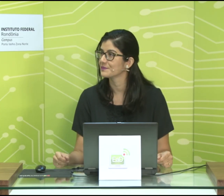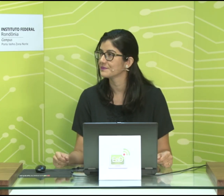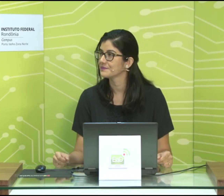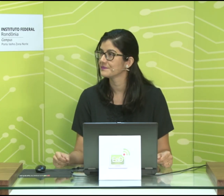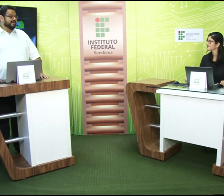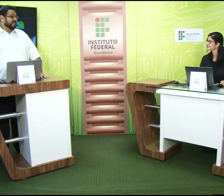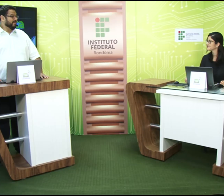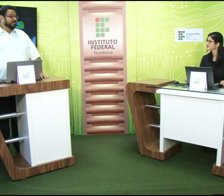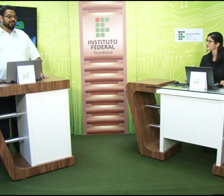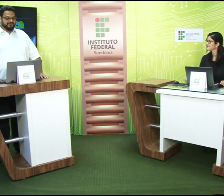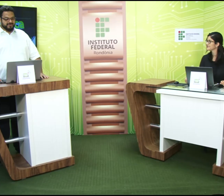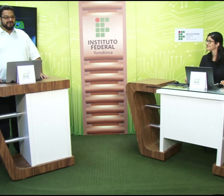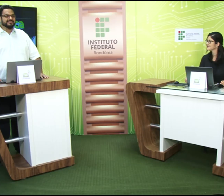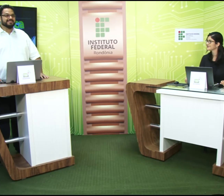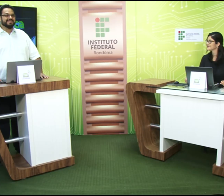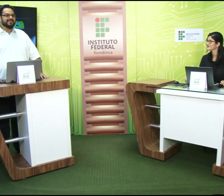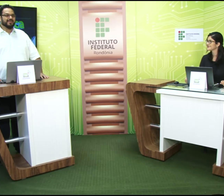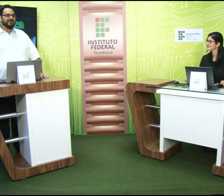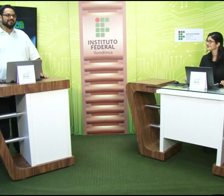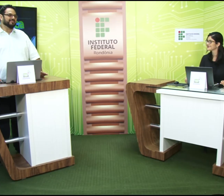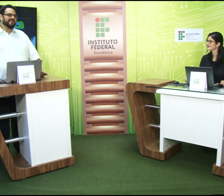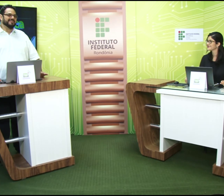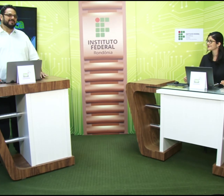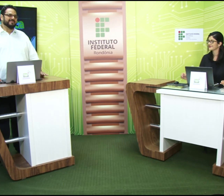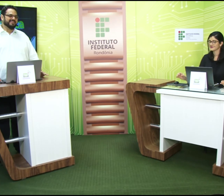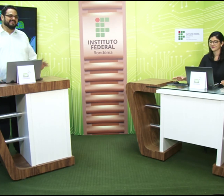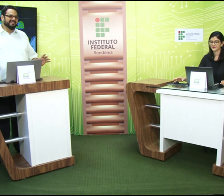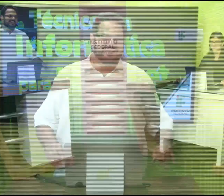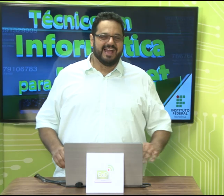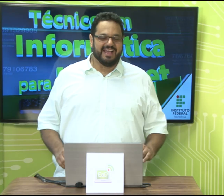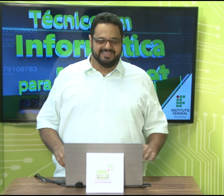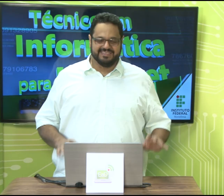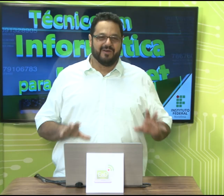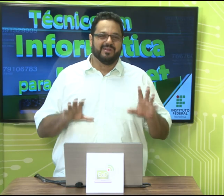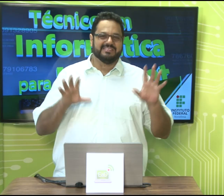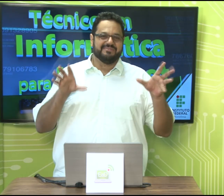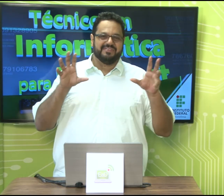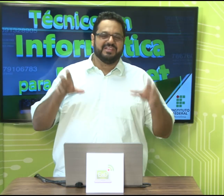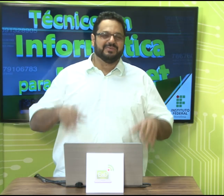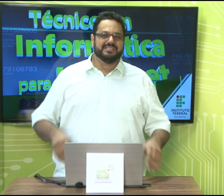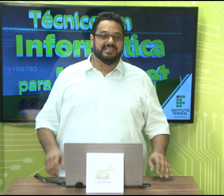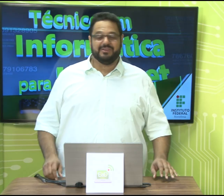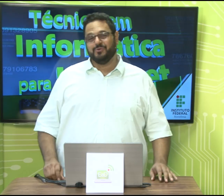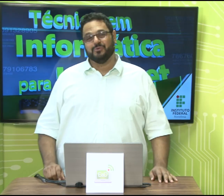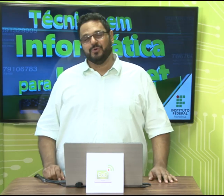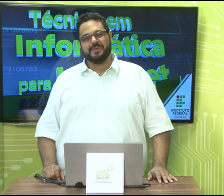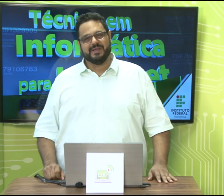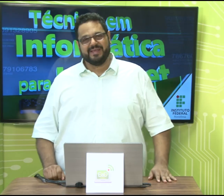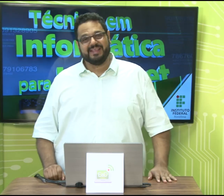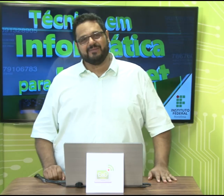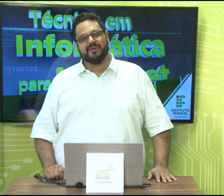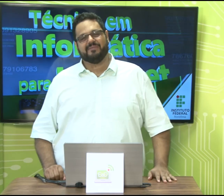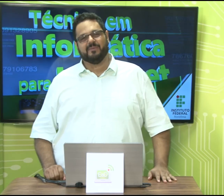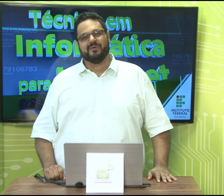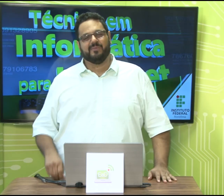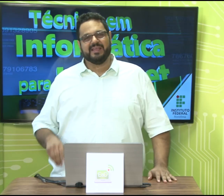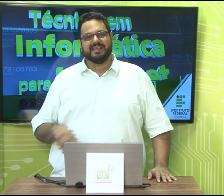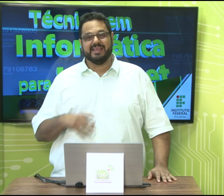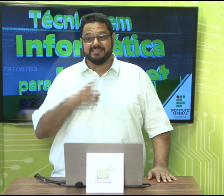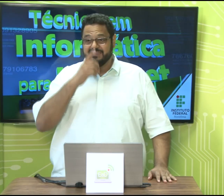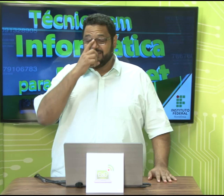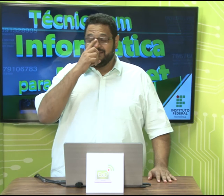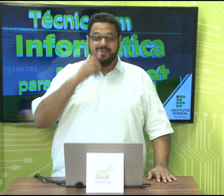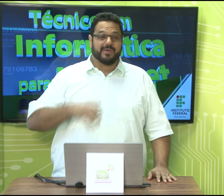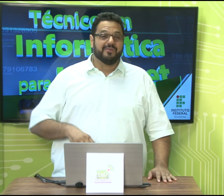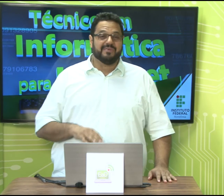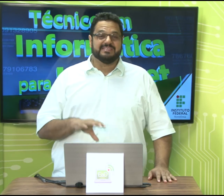professor? Eu adoro videoaulas. Eu adoro videoaulas. Para mim, as aulas em vídeo, assim, no YouTube também tem uma